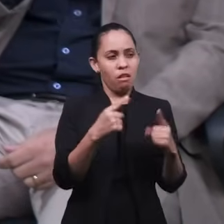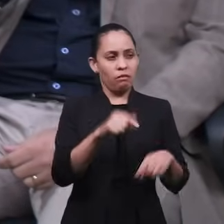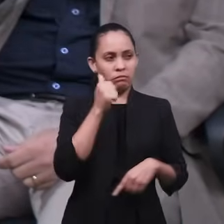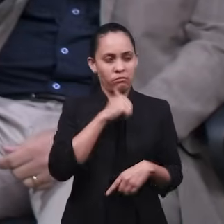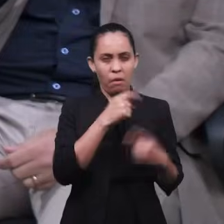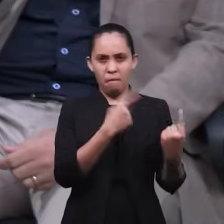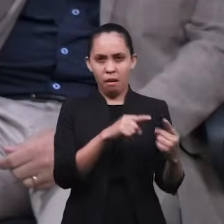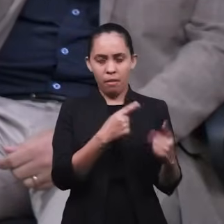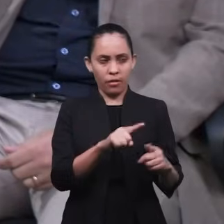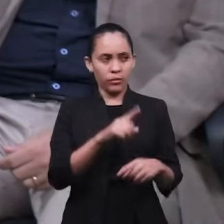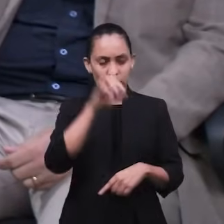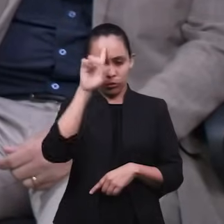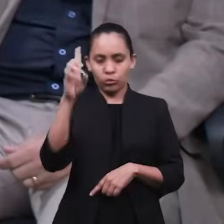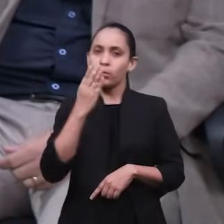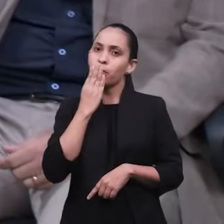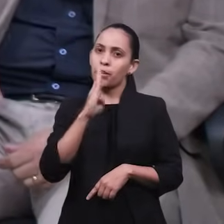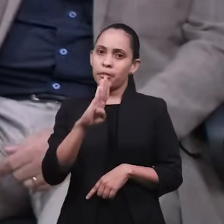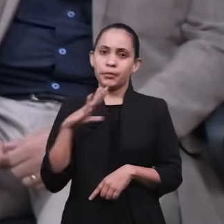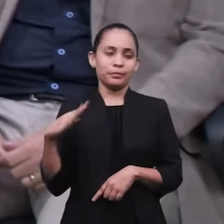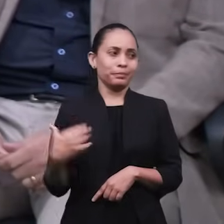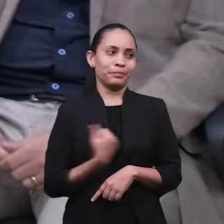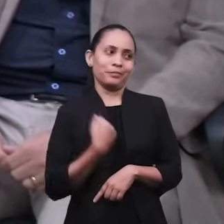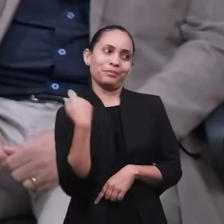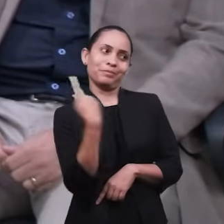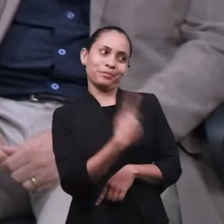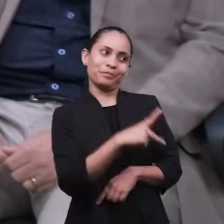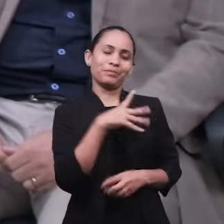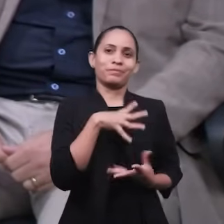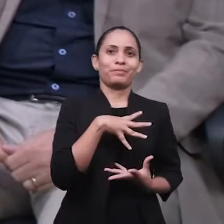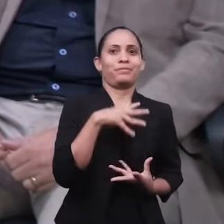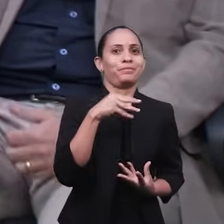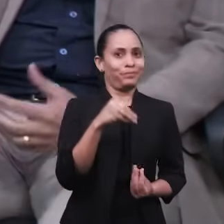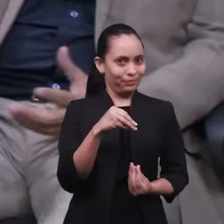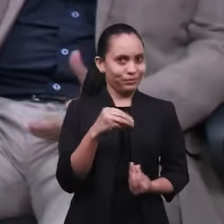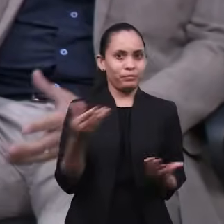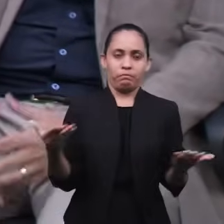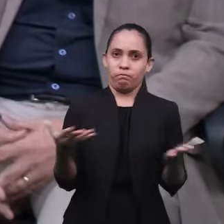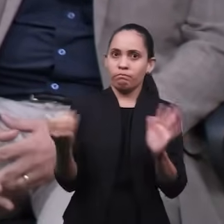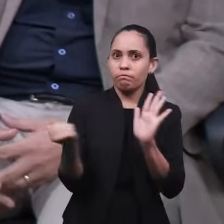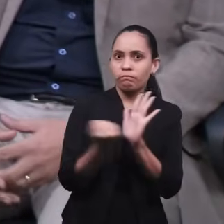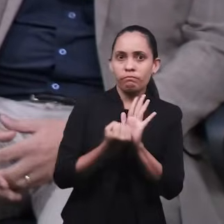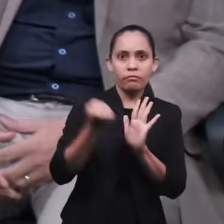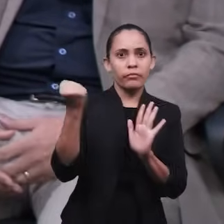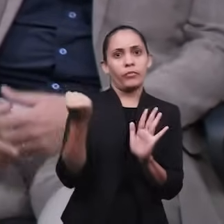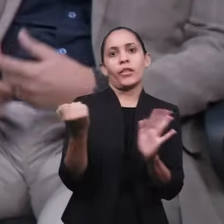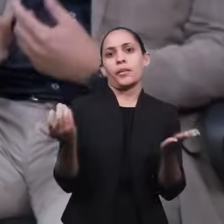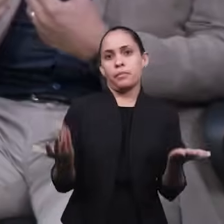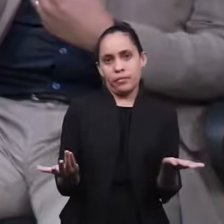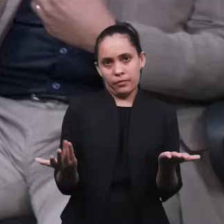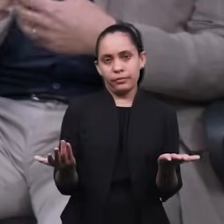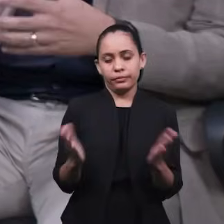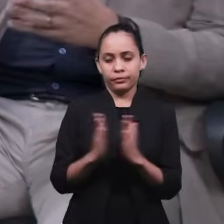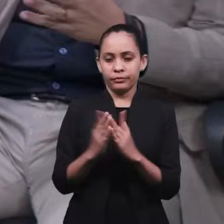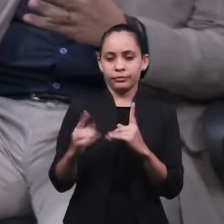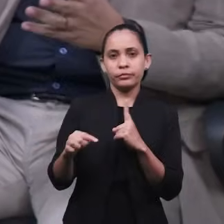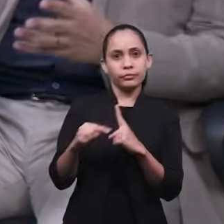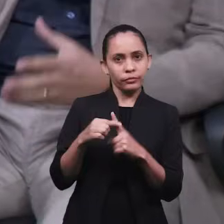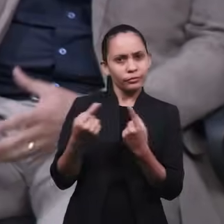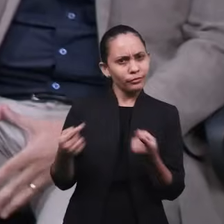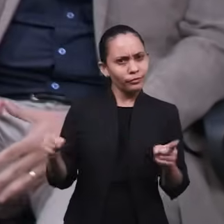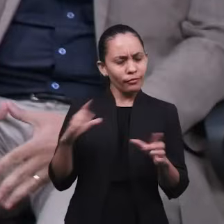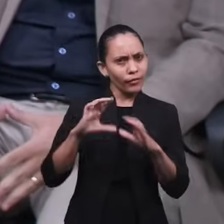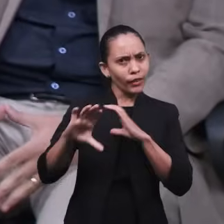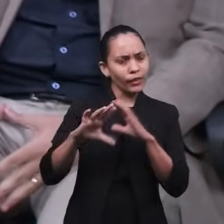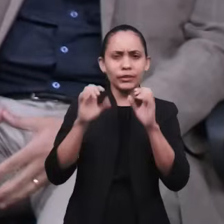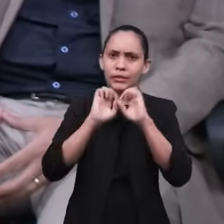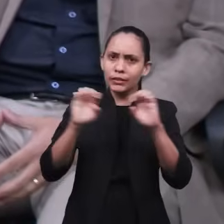irmã, o Senhor tinha uma promessa de salvação para a sua alma. Né? Maravilha. E é um louvor que hoje marca, né, as igrejas cantam nas